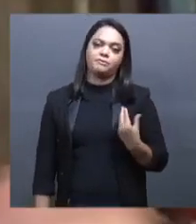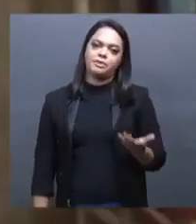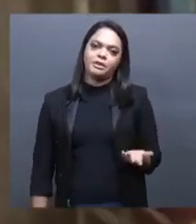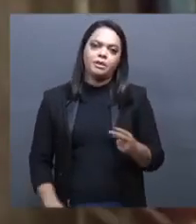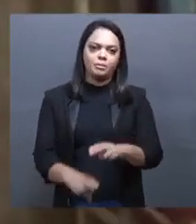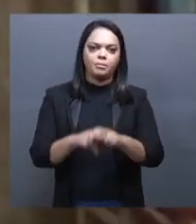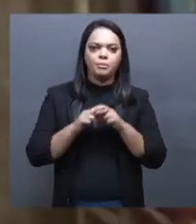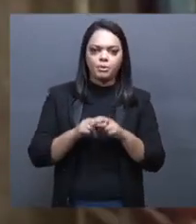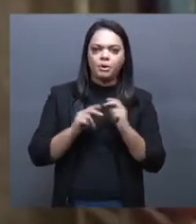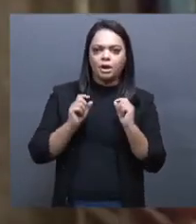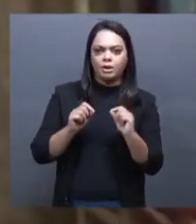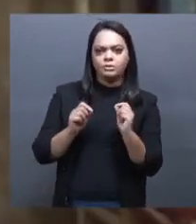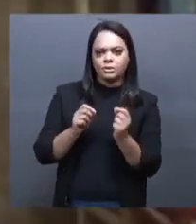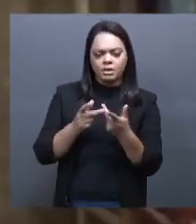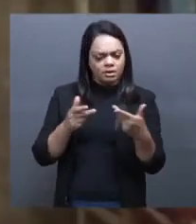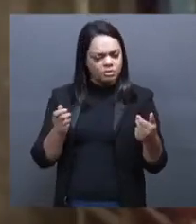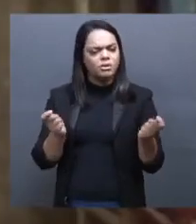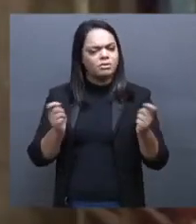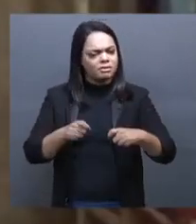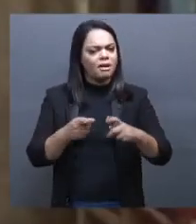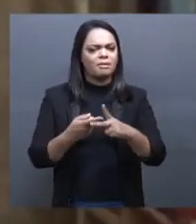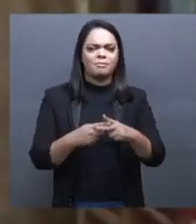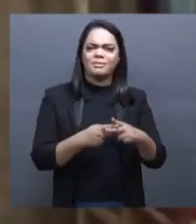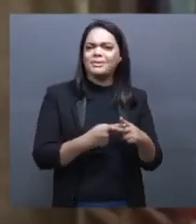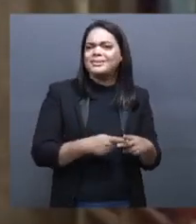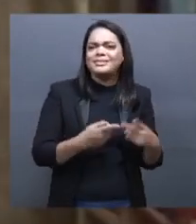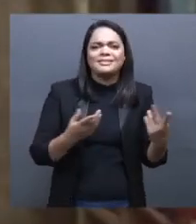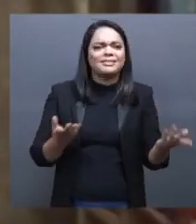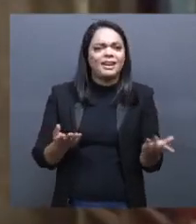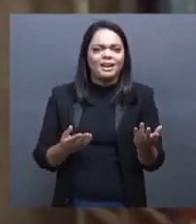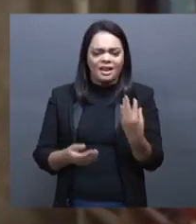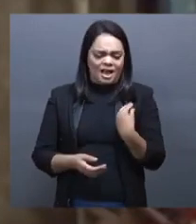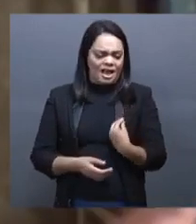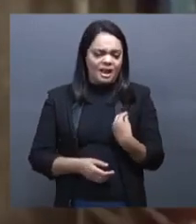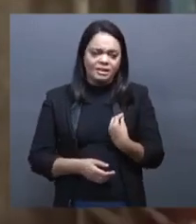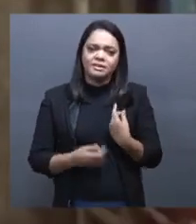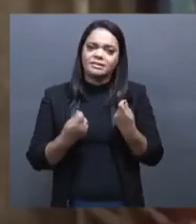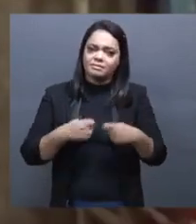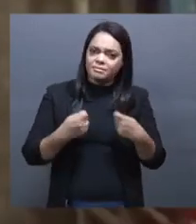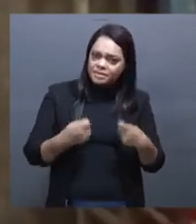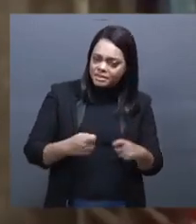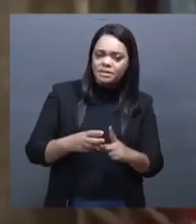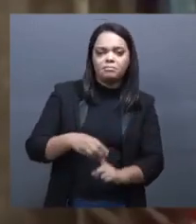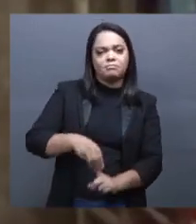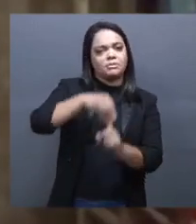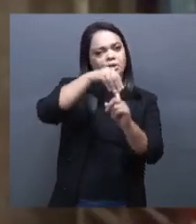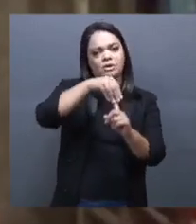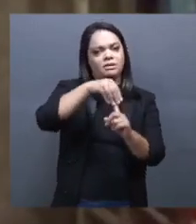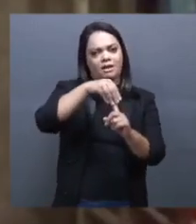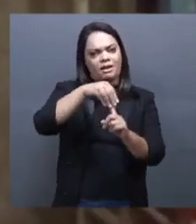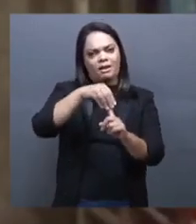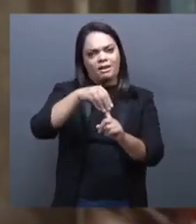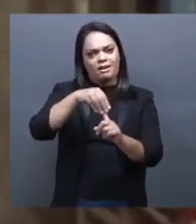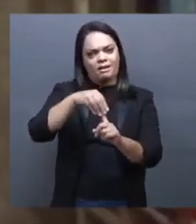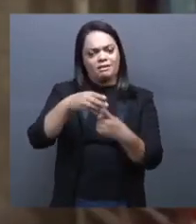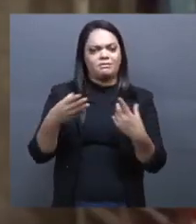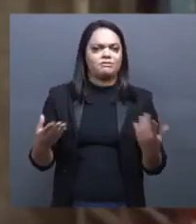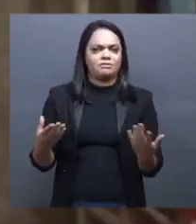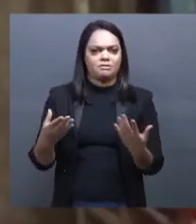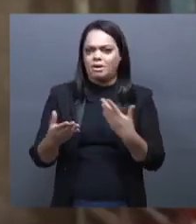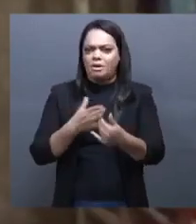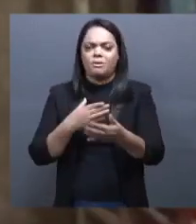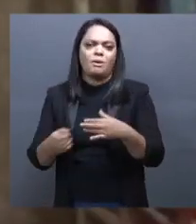em nome daquilo que é corrigível, tá? Vidas humanas devem ser prioridade isolada em